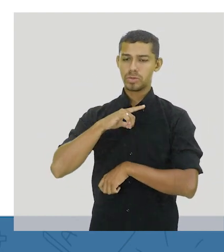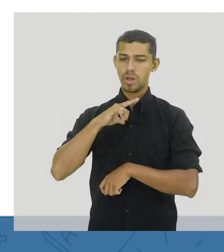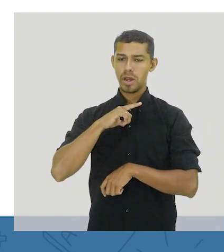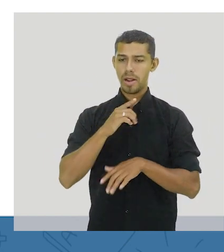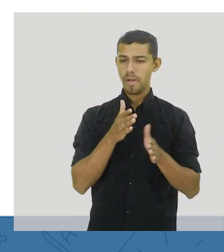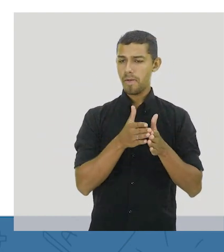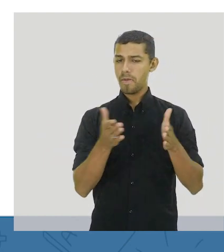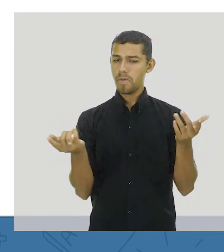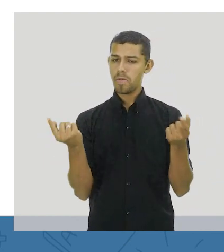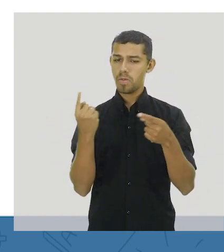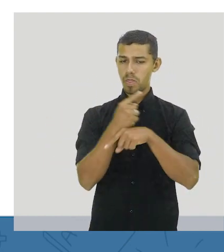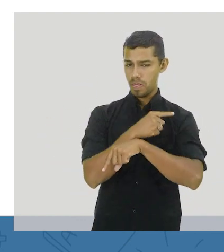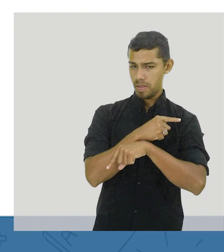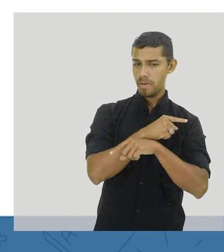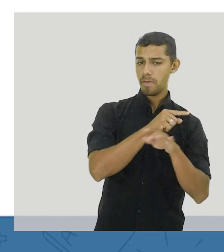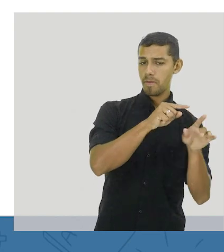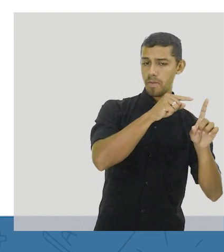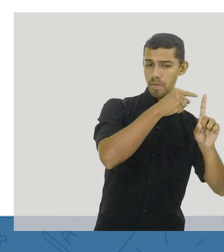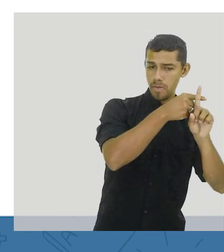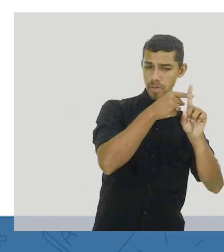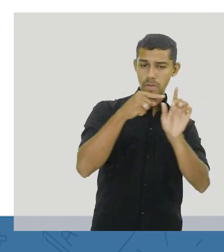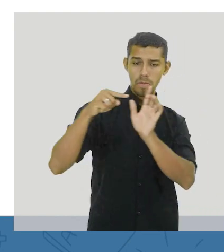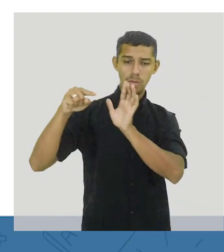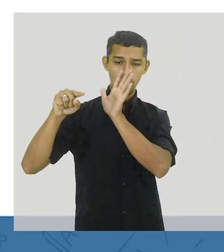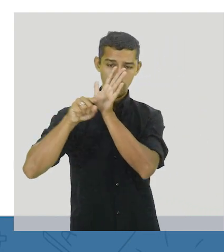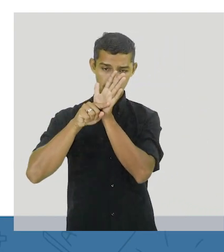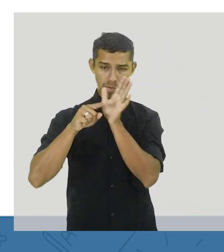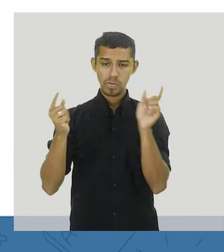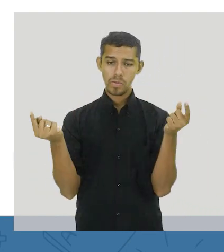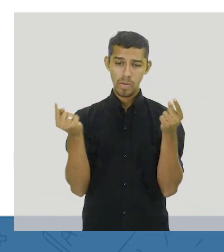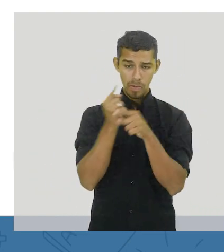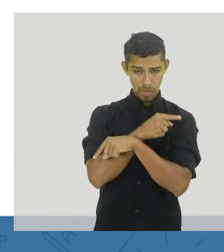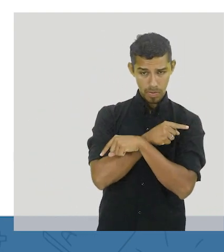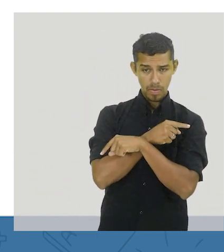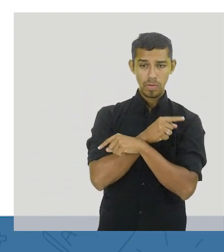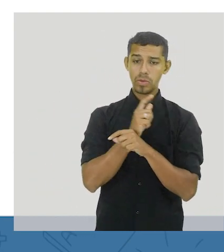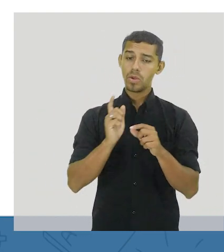opostas, letra B, serem ambas